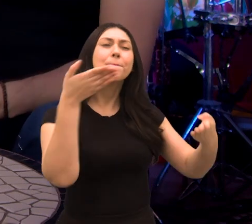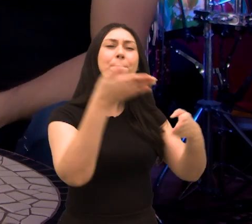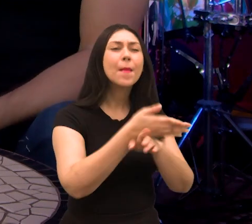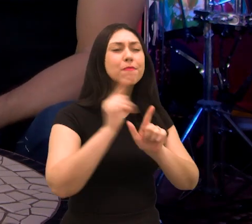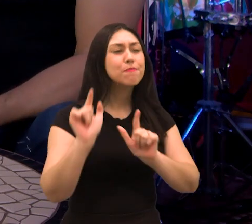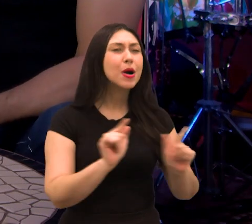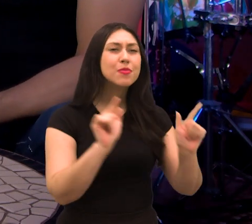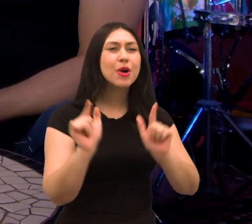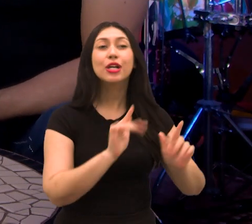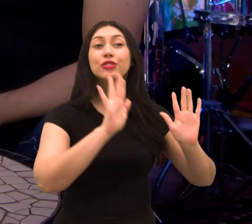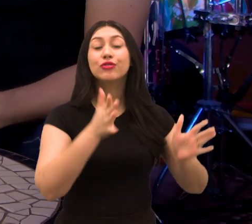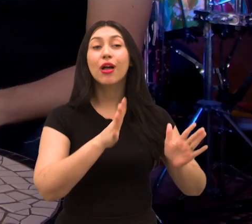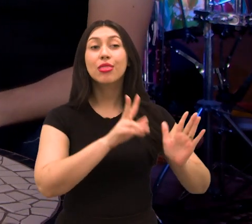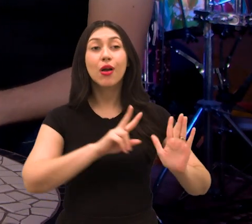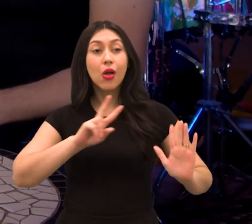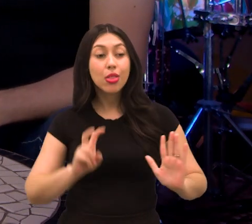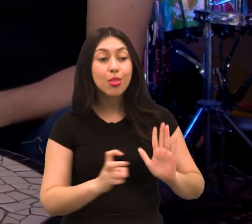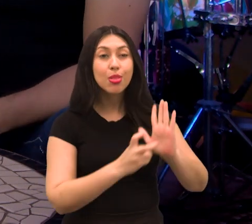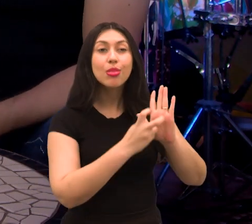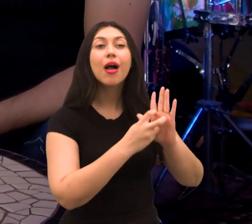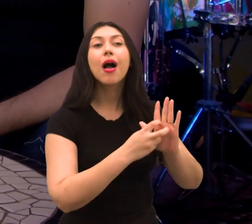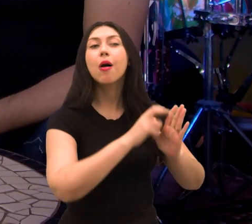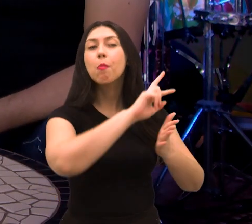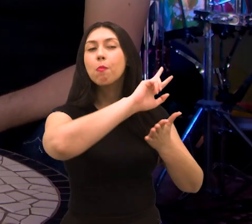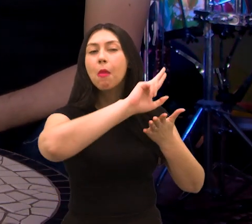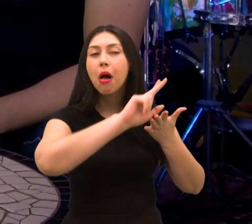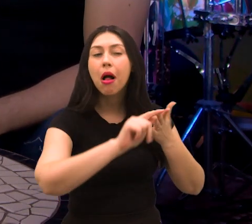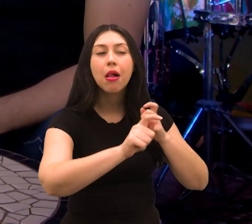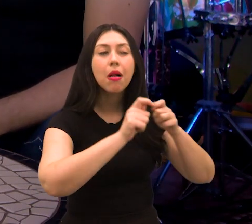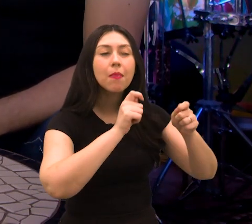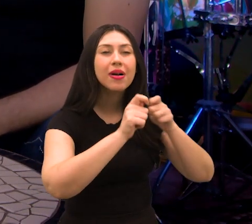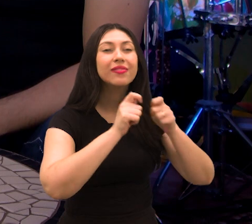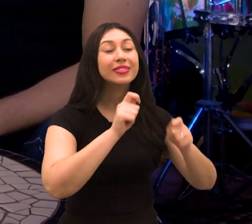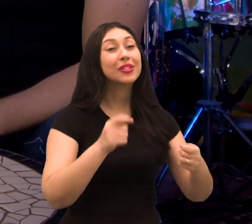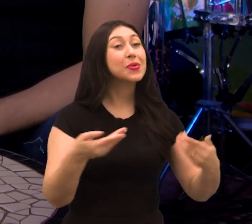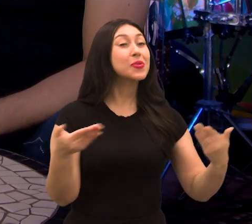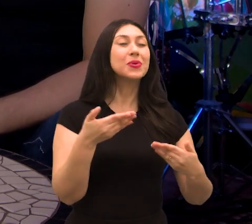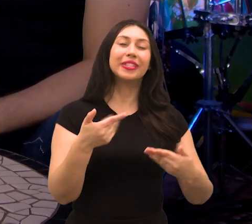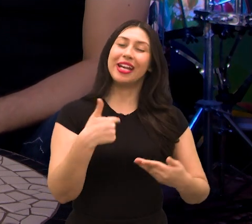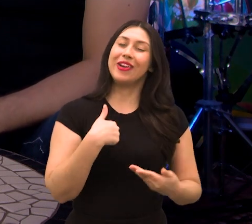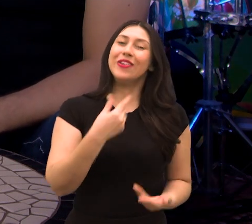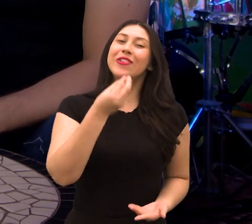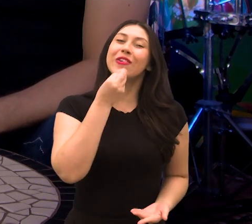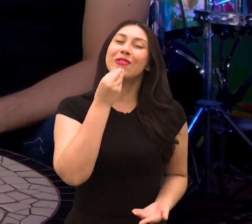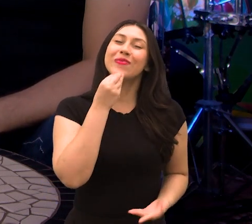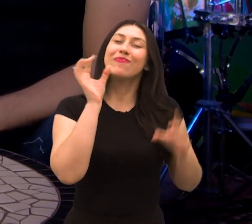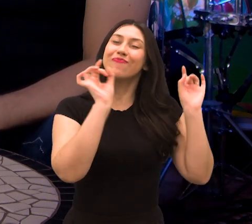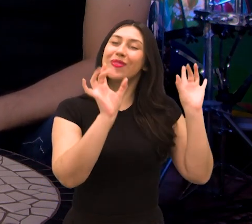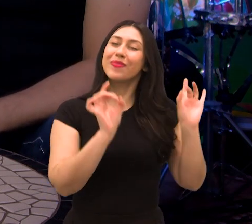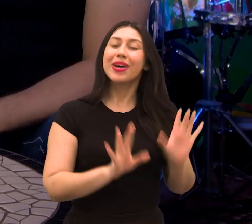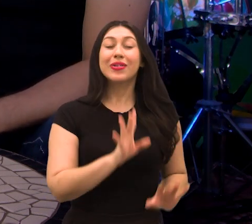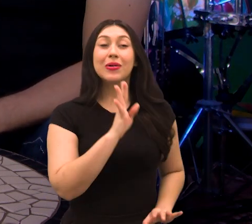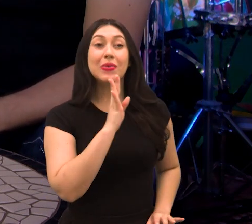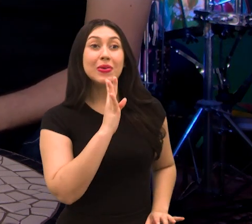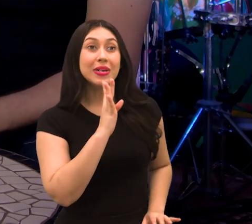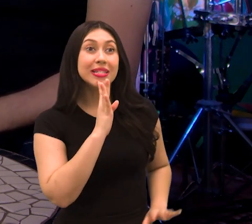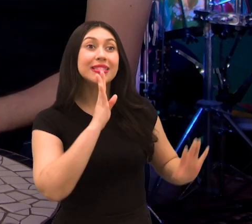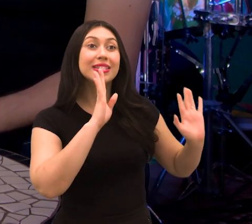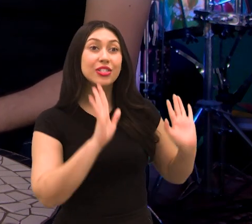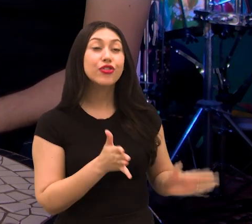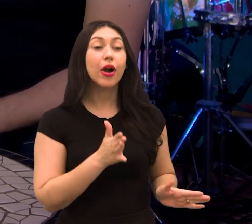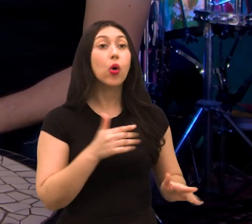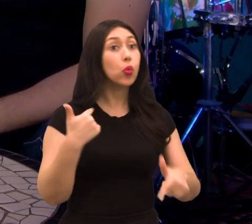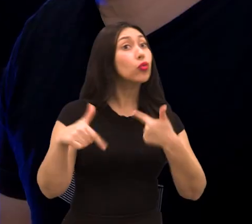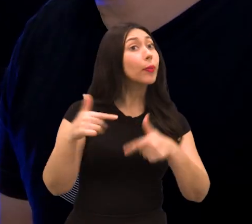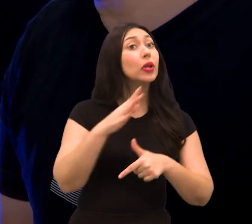nossos programas, já participou do Conexão Cultura, já participou de várias matérias e eu estou tendo o prazer agora de conhecer você mais um pouquinho agora de perto, já conheço o